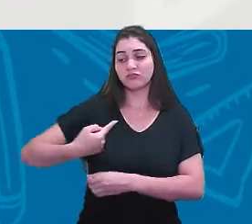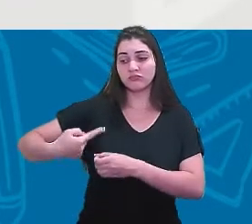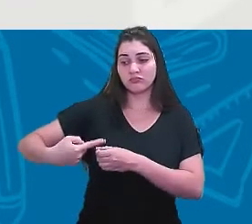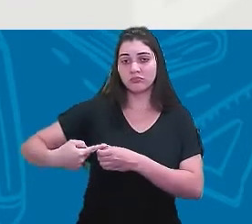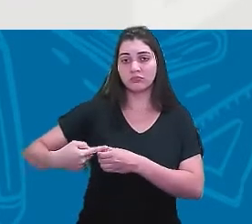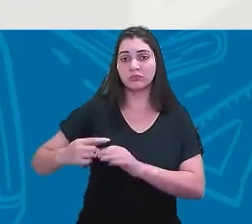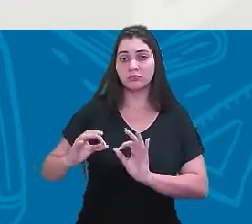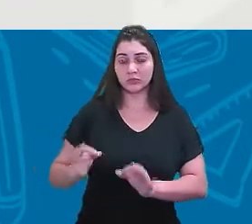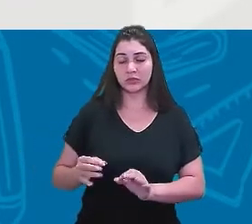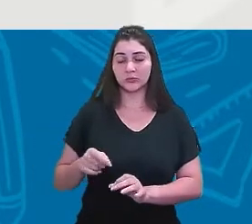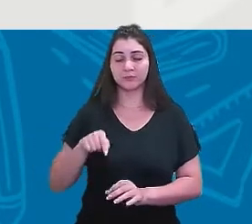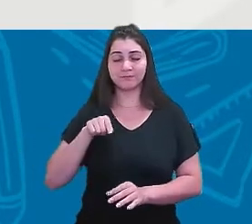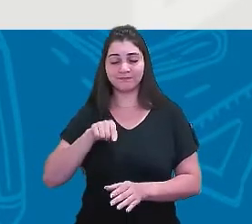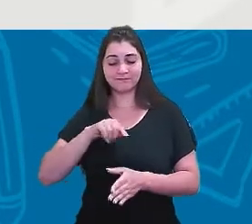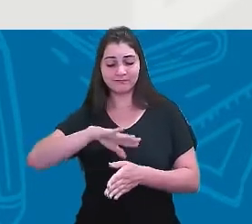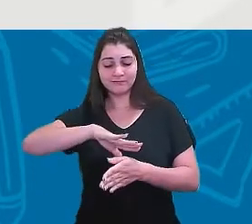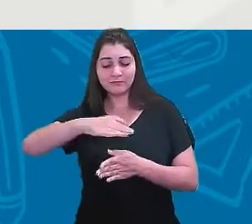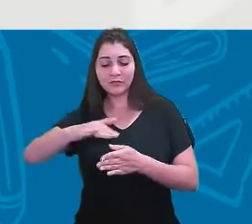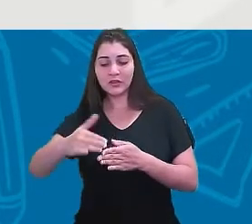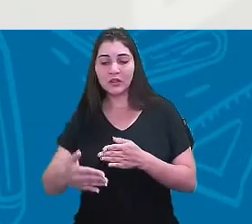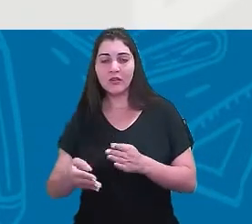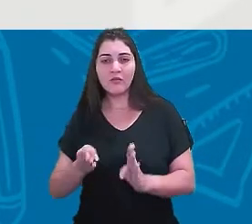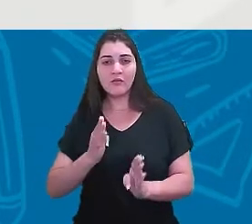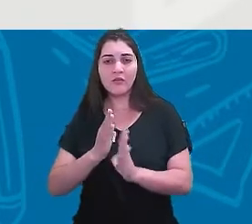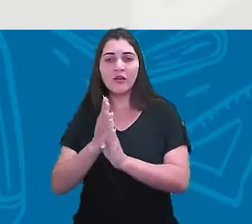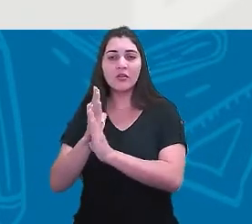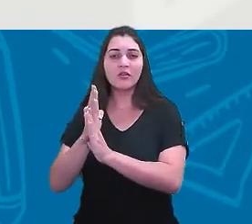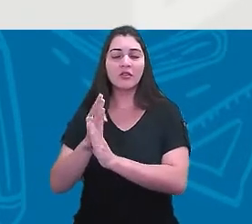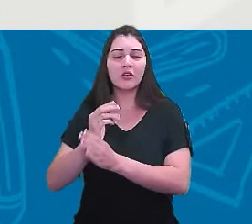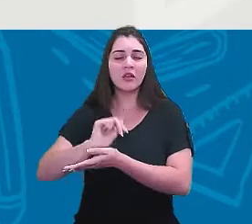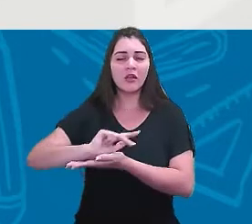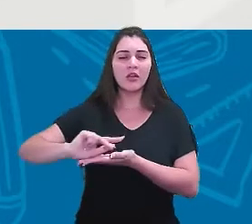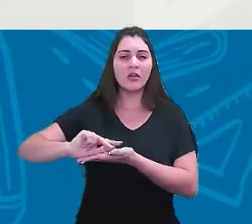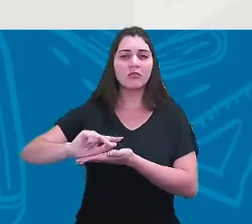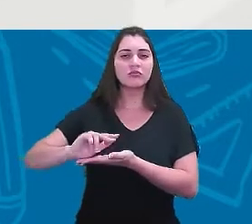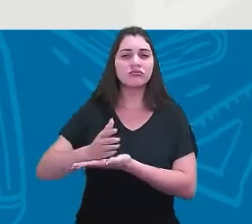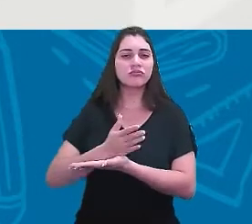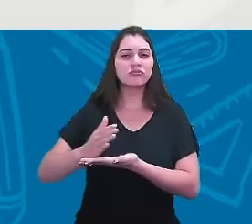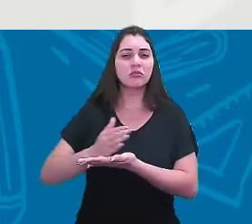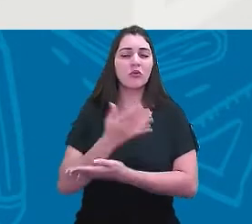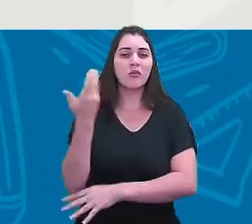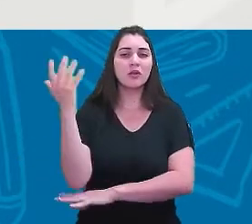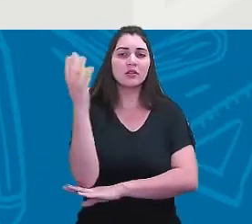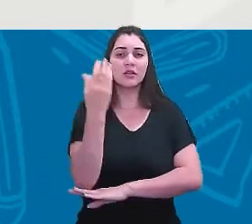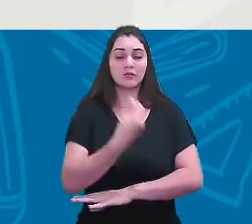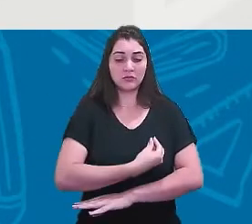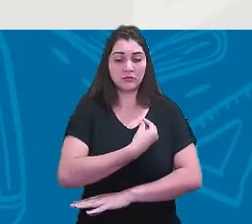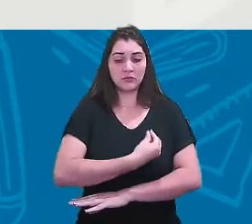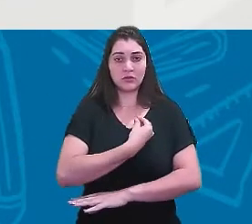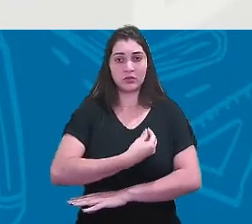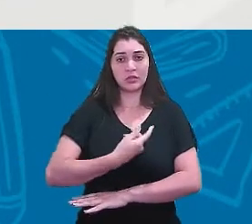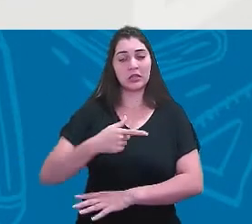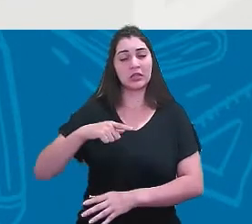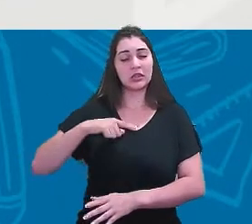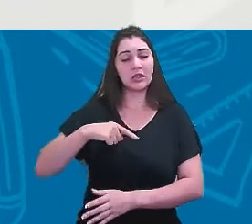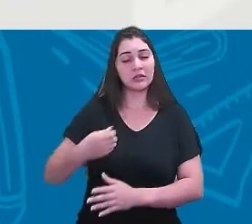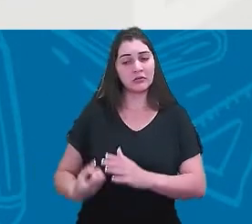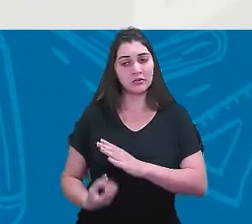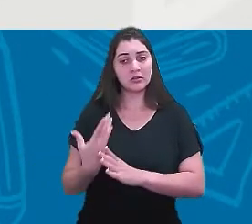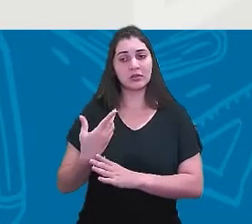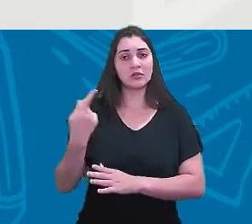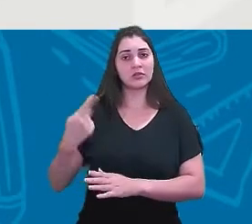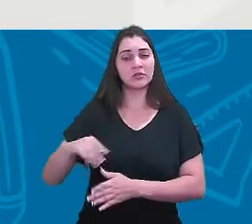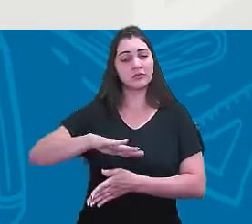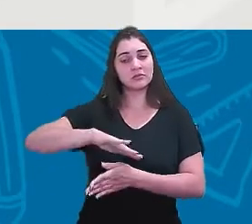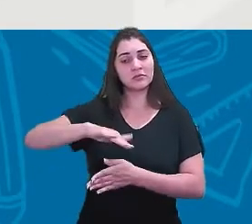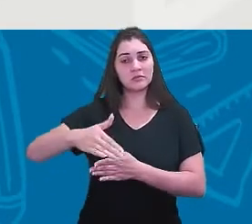E aí, nela, obviamente, a gente vai encontrar algumas árvores que são nativas, né? Que têm origem ali naquela região, nessa região de Mata